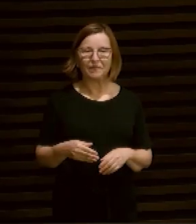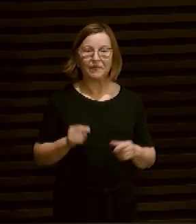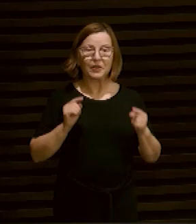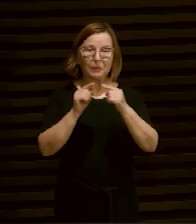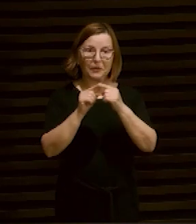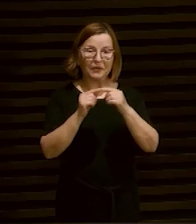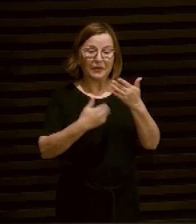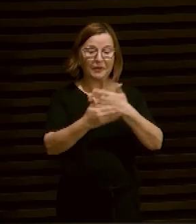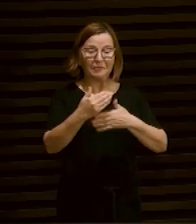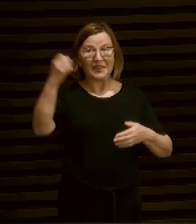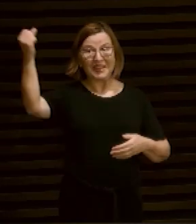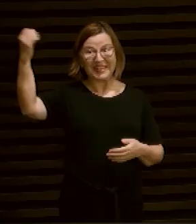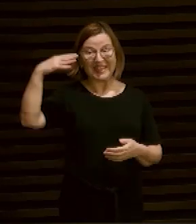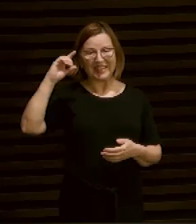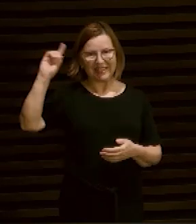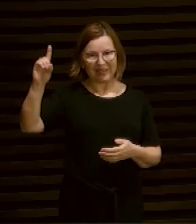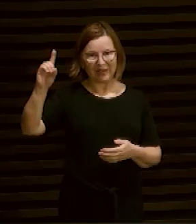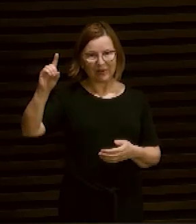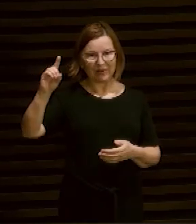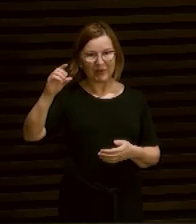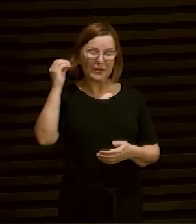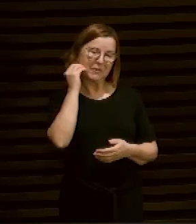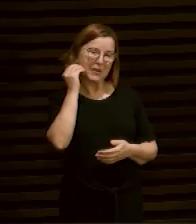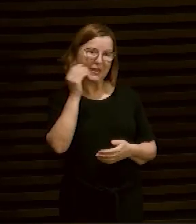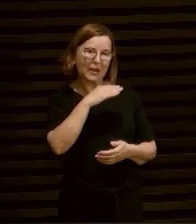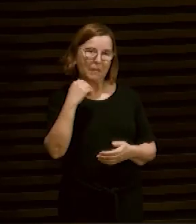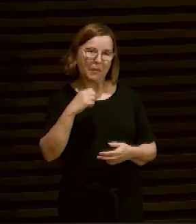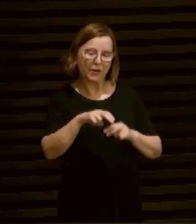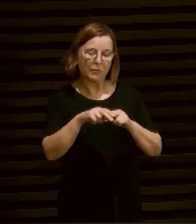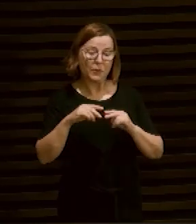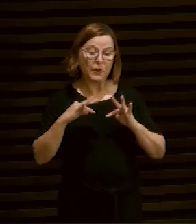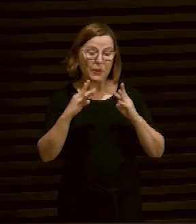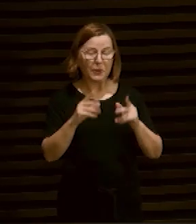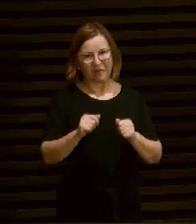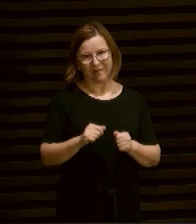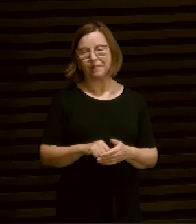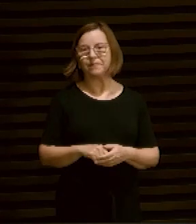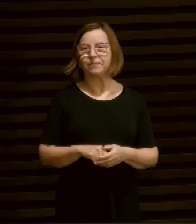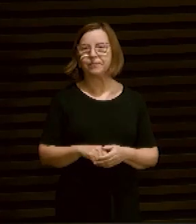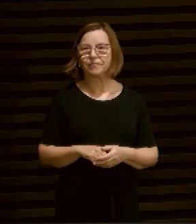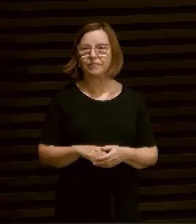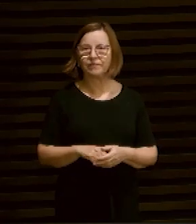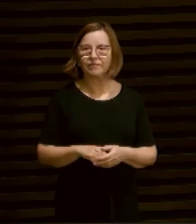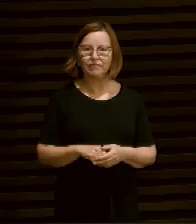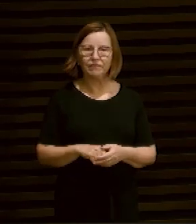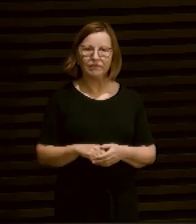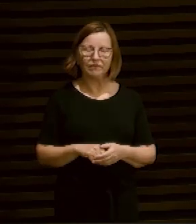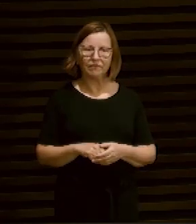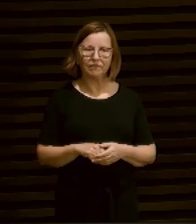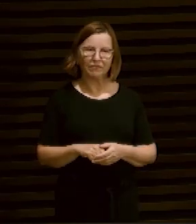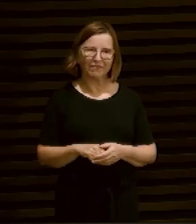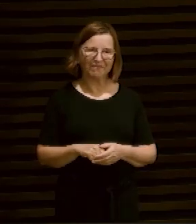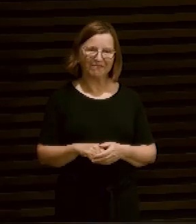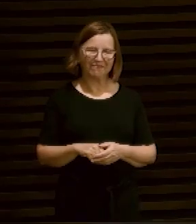Deus provasse a morte por todo o homem. E aqui nós já paramos para trás mente,